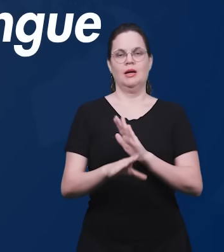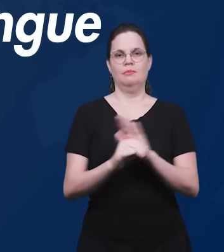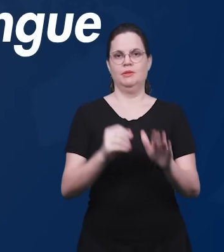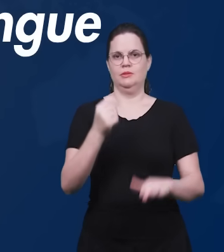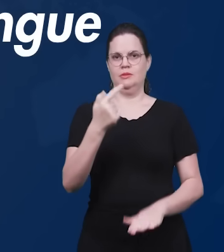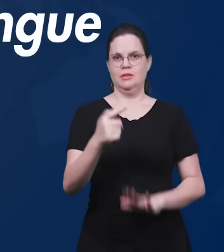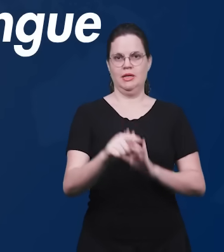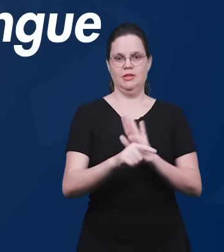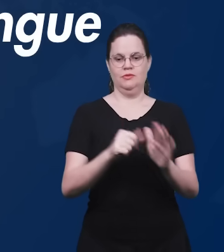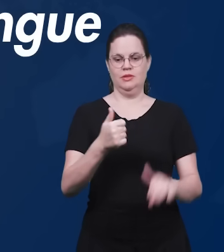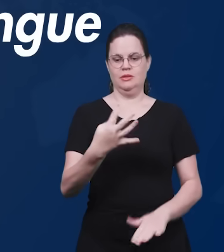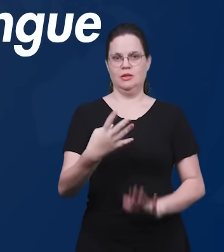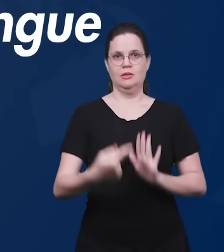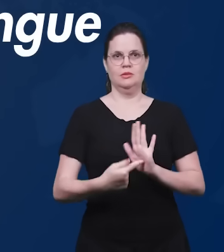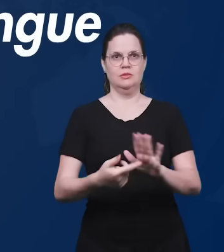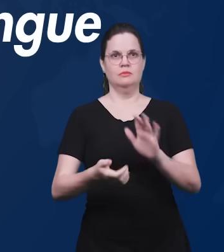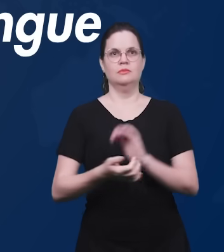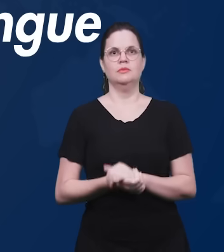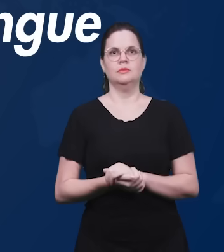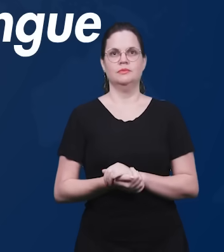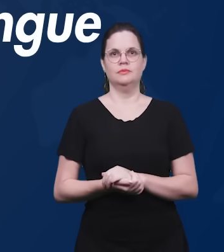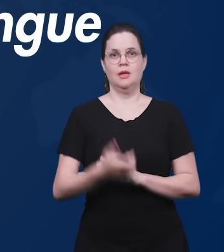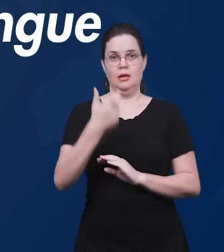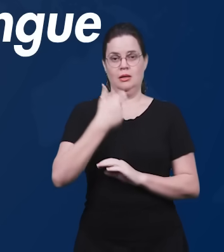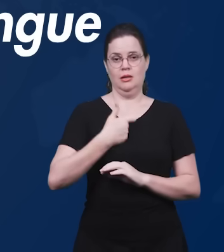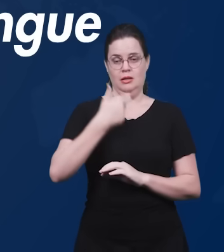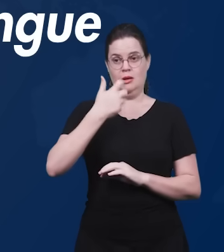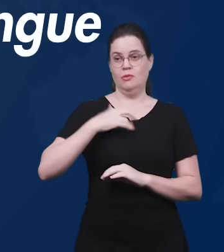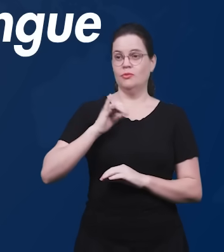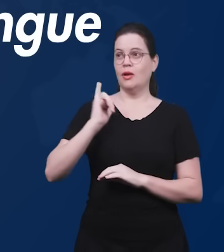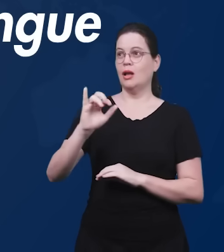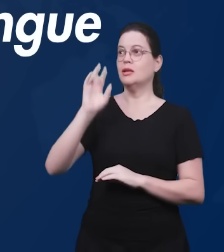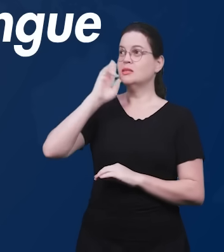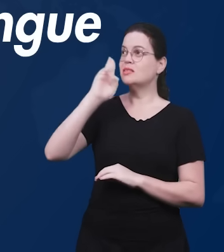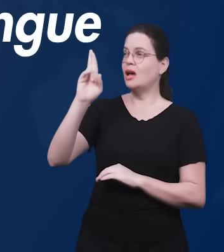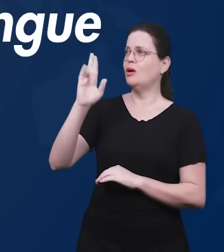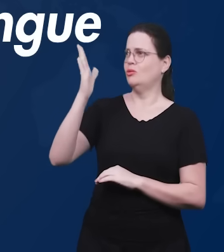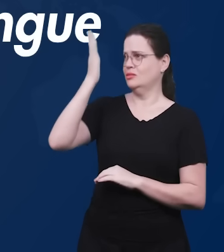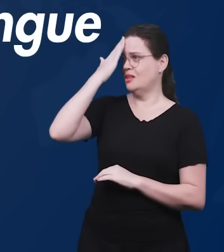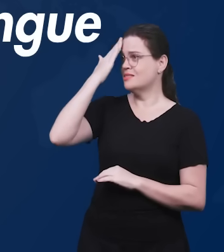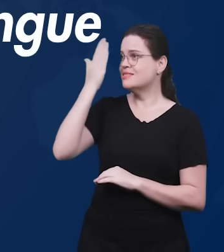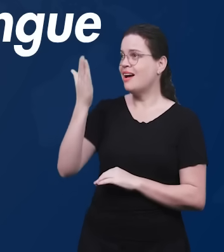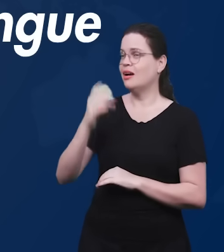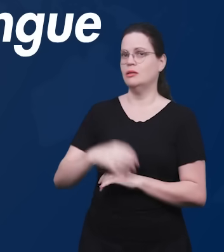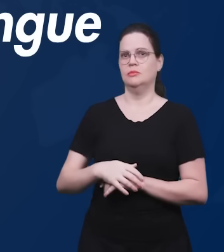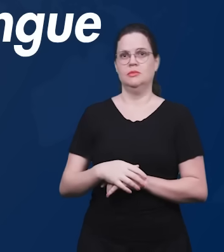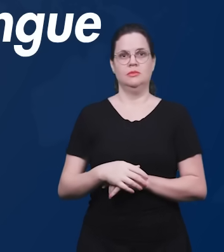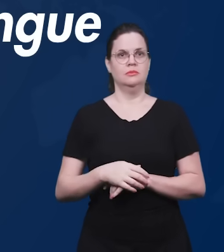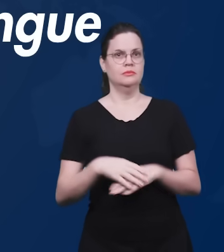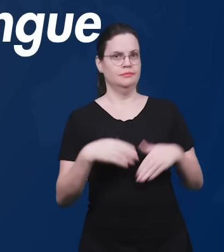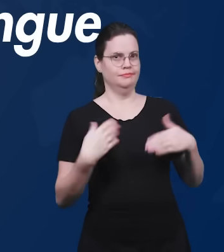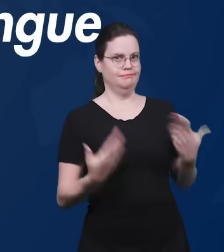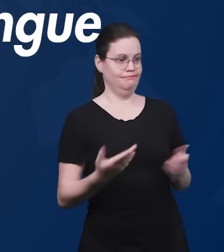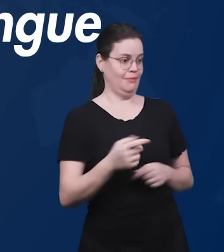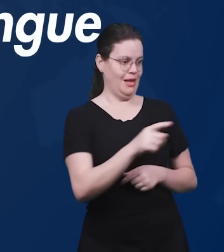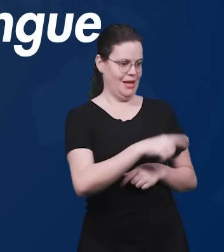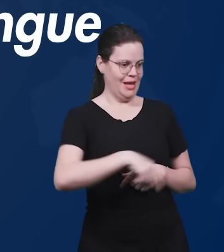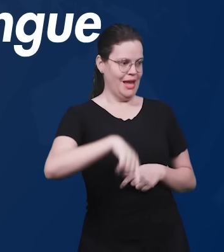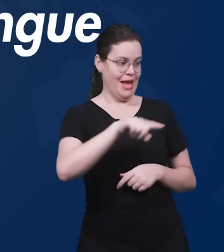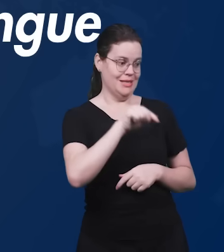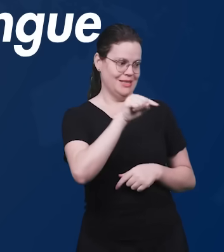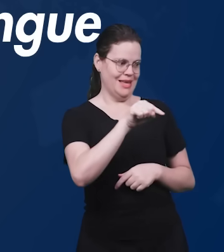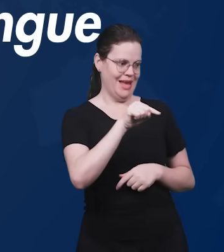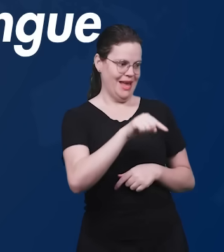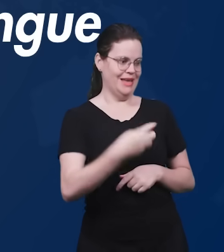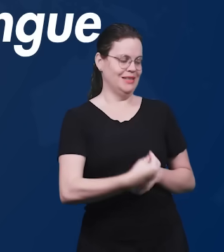verso 14. E eu disse-lhe, Senhor, tu sabes. E ele disse-me, estes são os